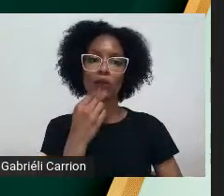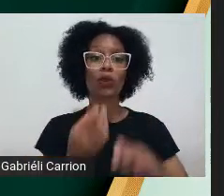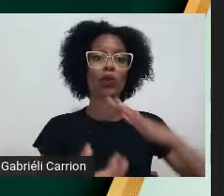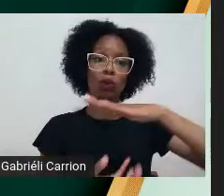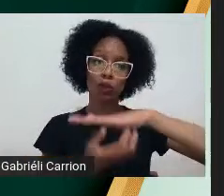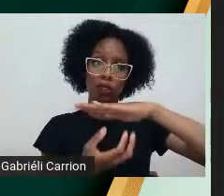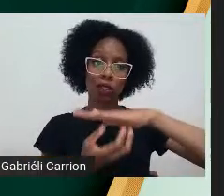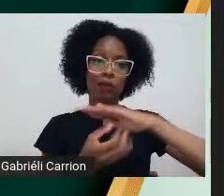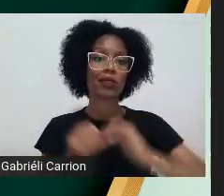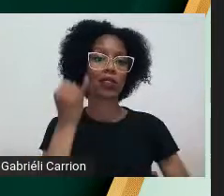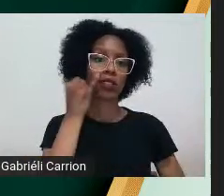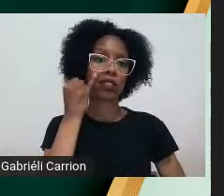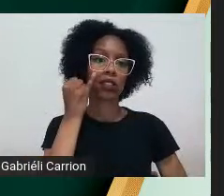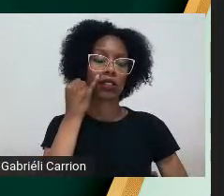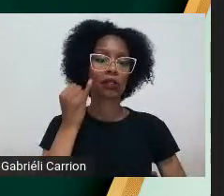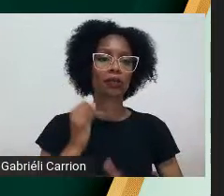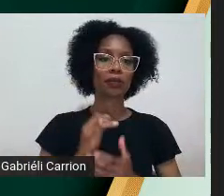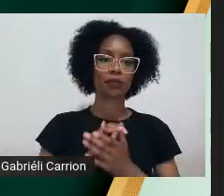Itaqui.